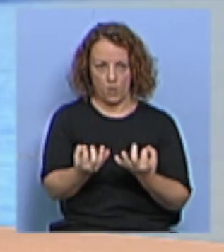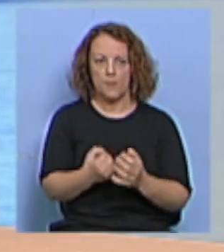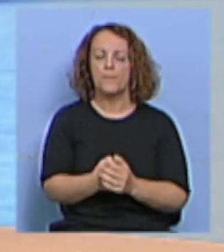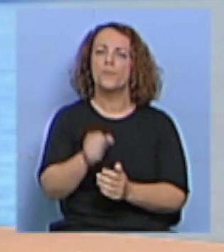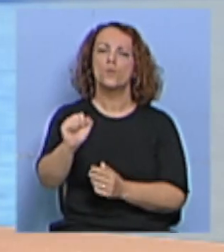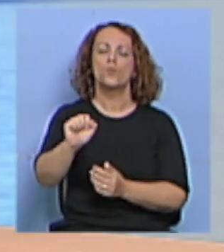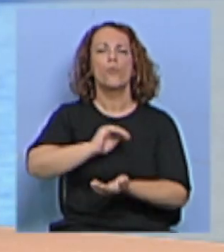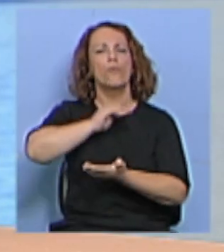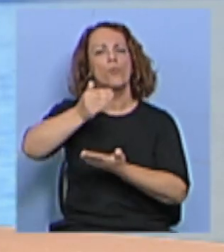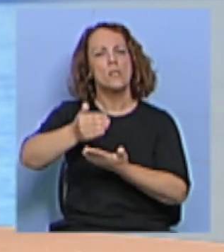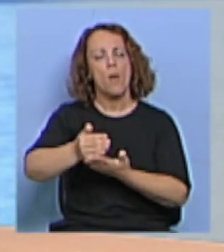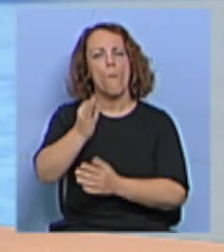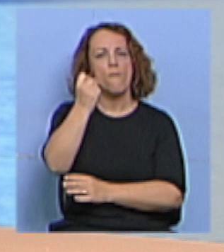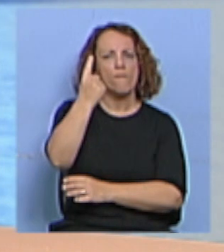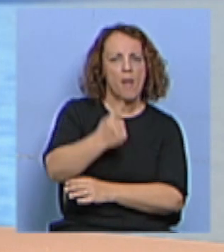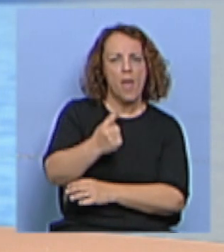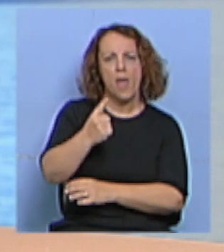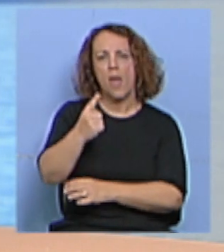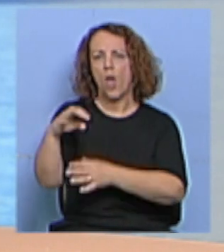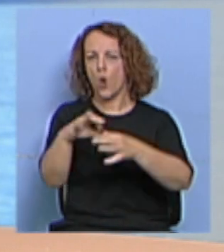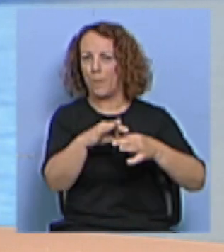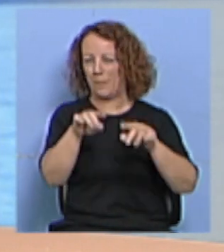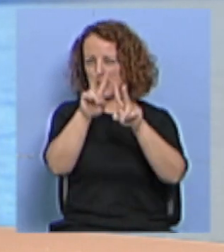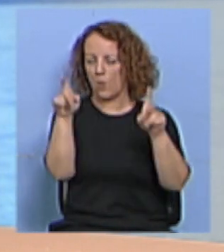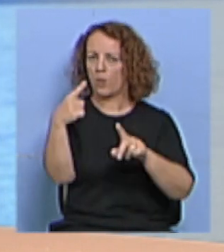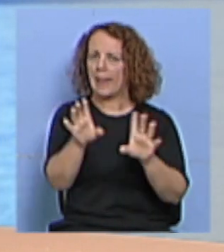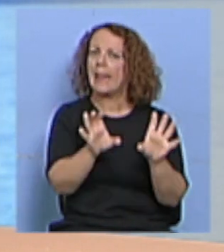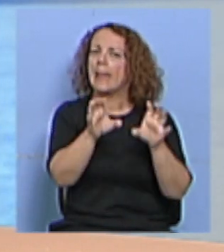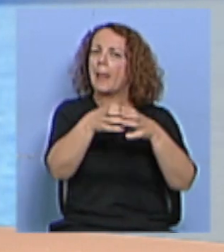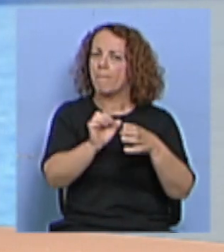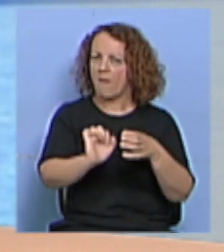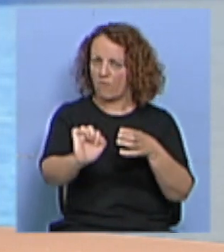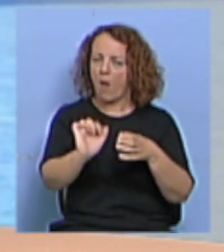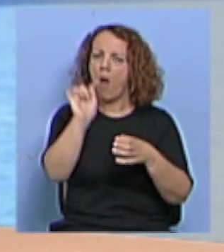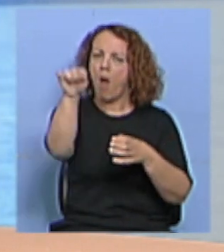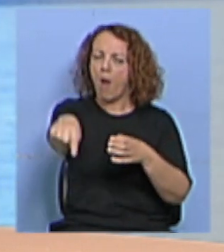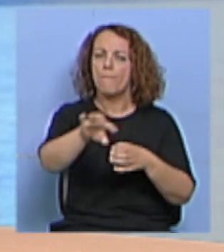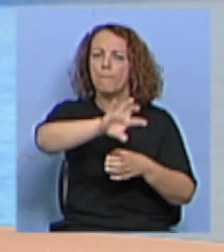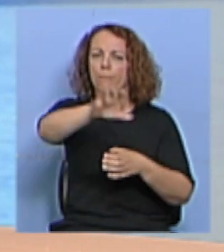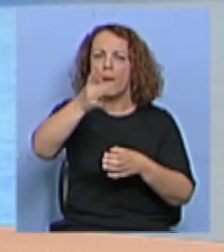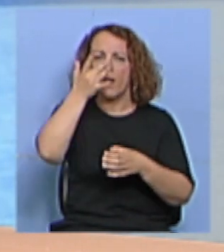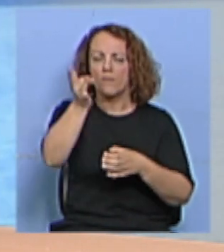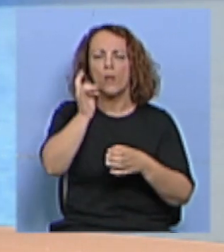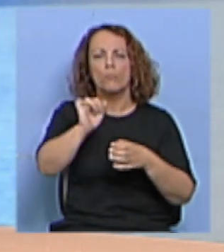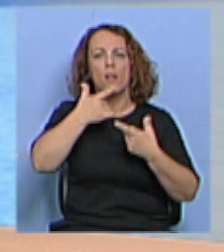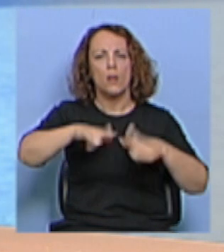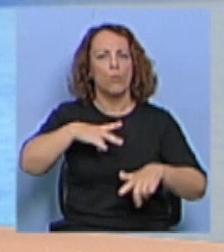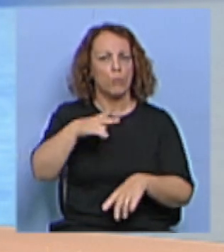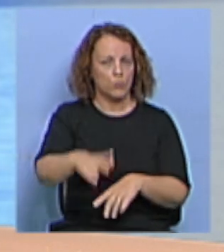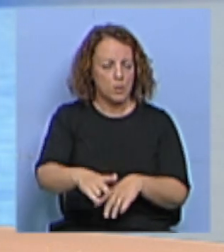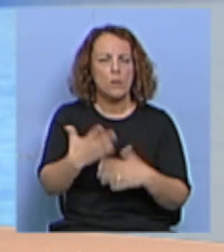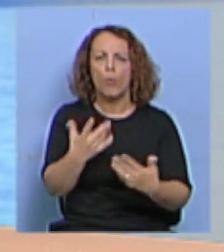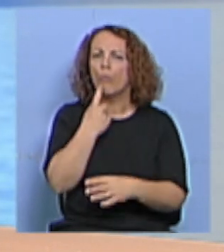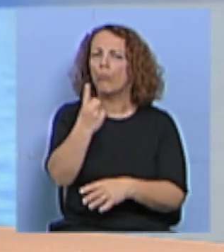Fé e Cooperação tem equipas em países africanos de expressão portuguesa. Neste momento, há